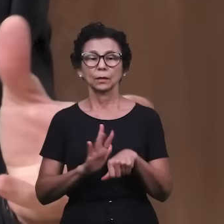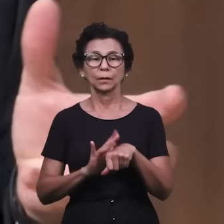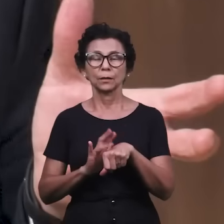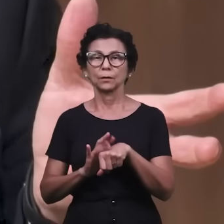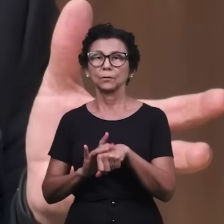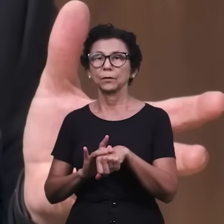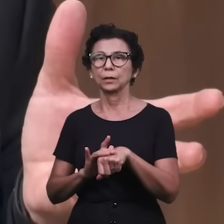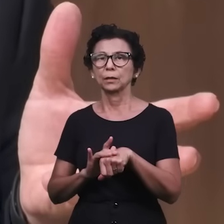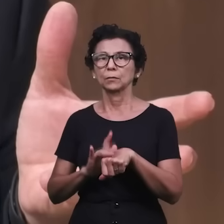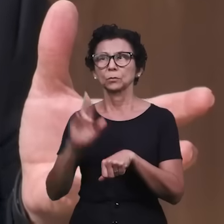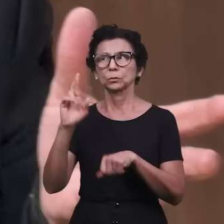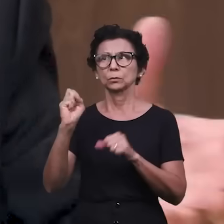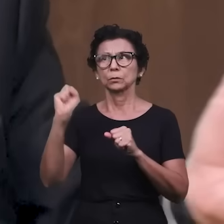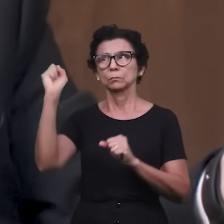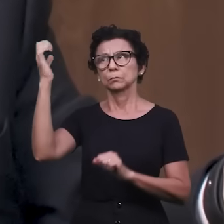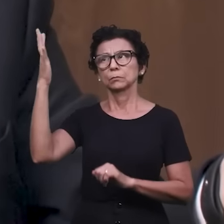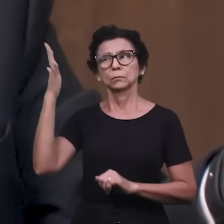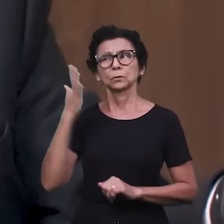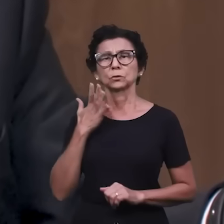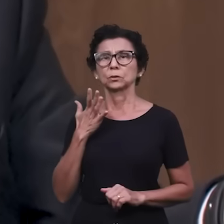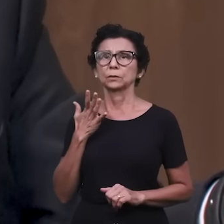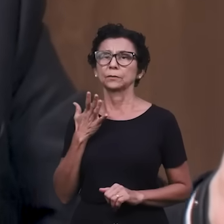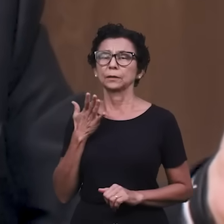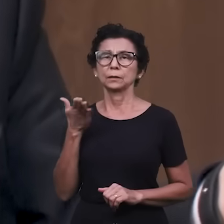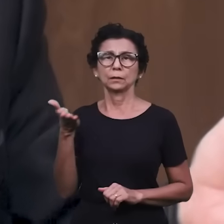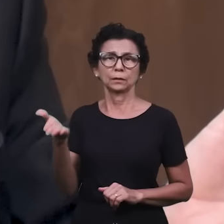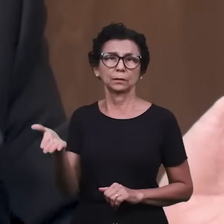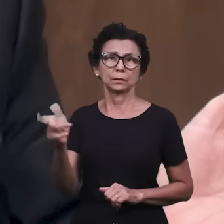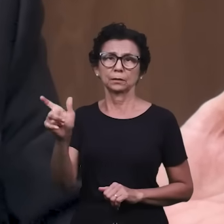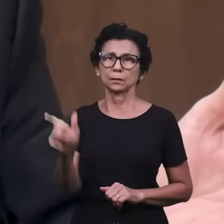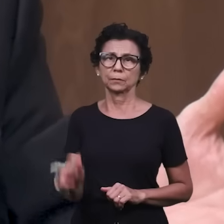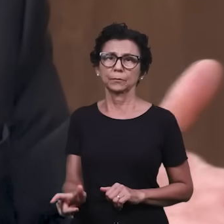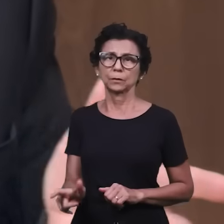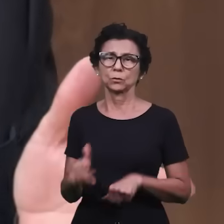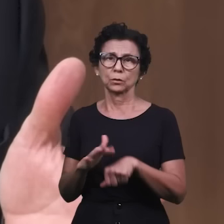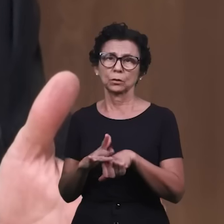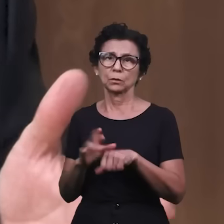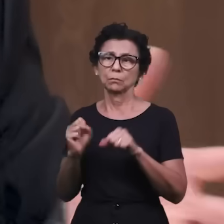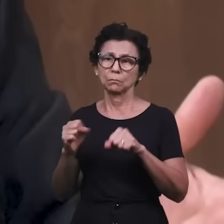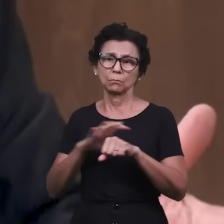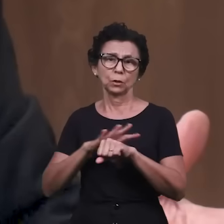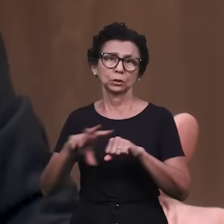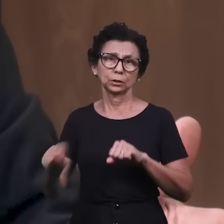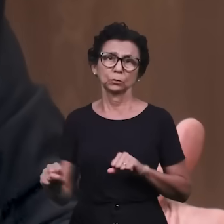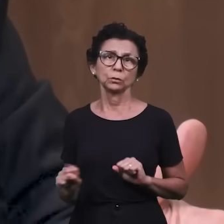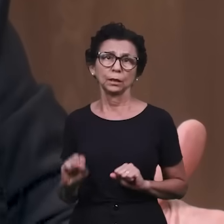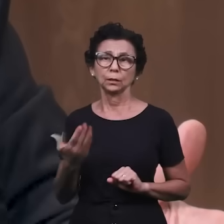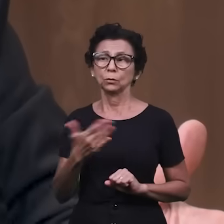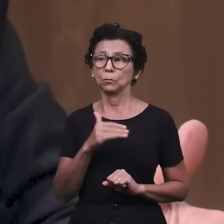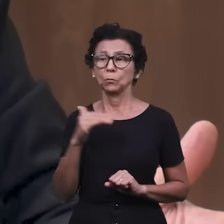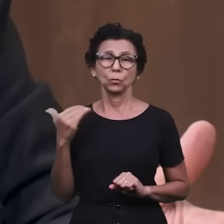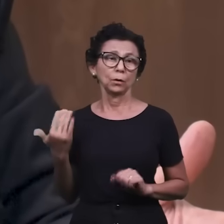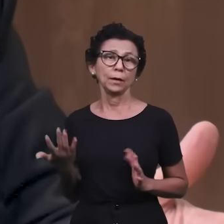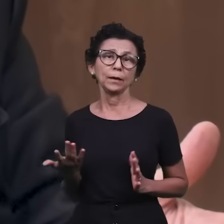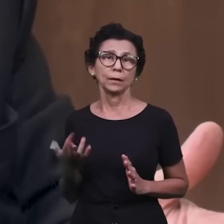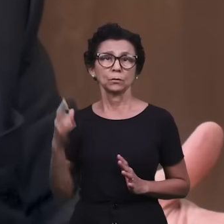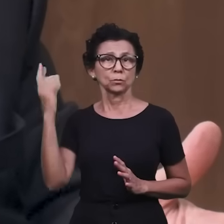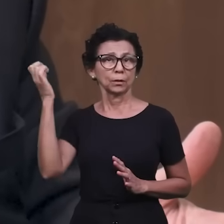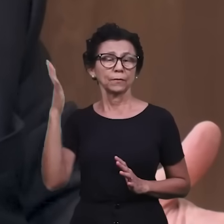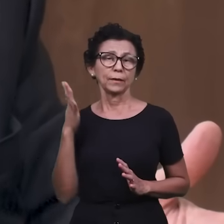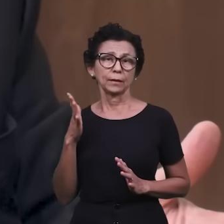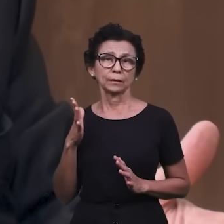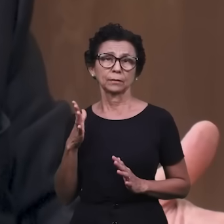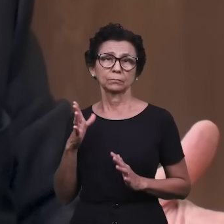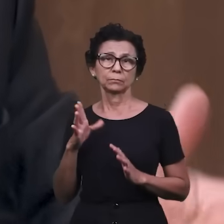Senhor pode revelar que aquele irmão vai ser curado ou que ele vai morrer. O Senhor revela o que Ele